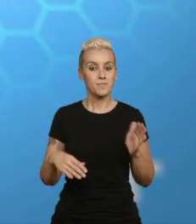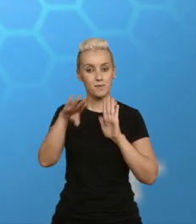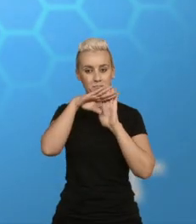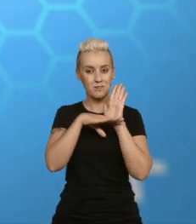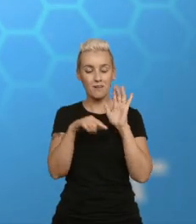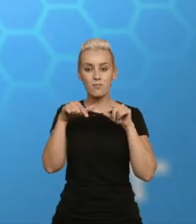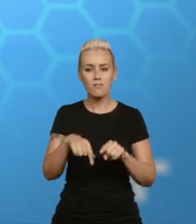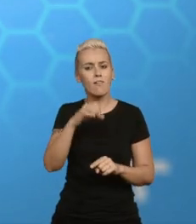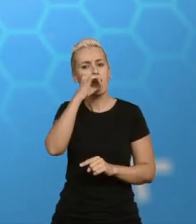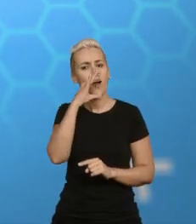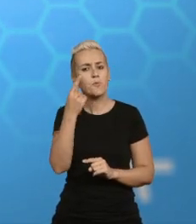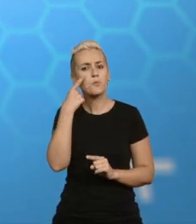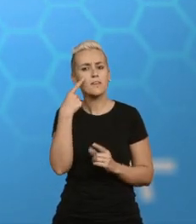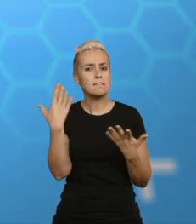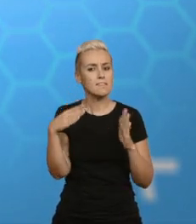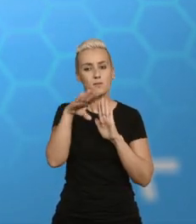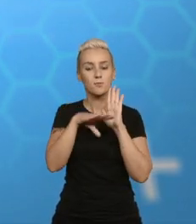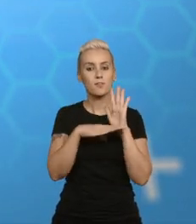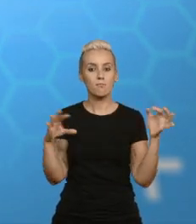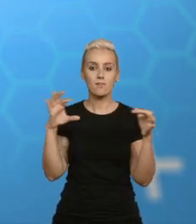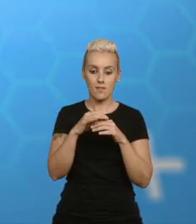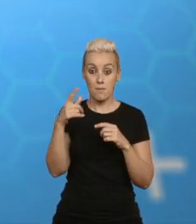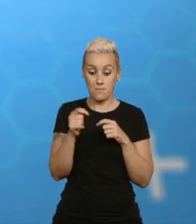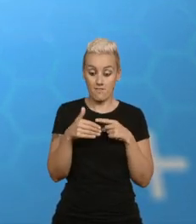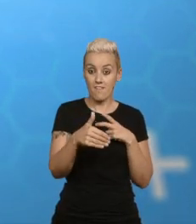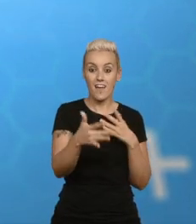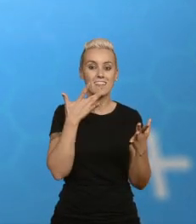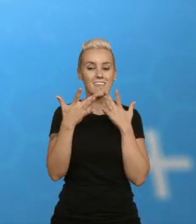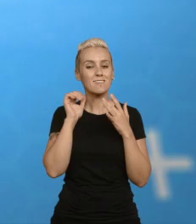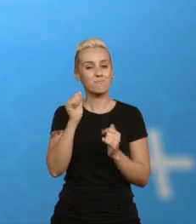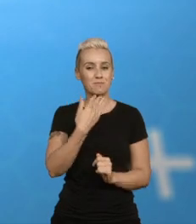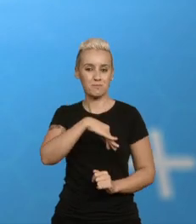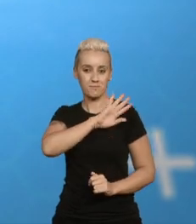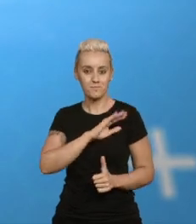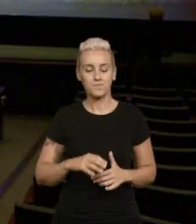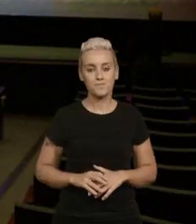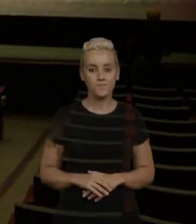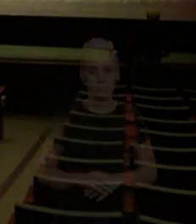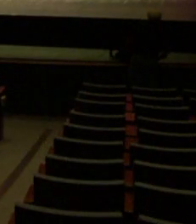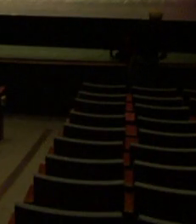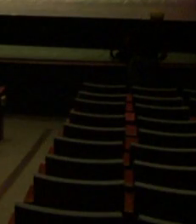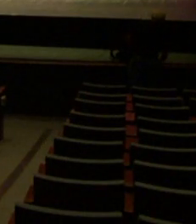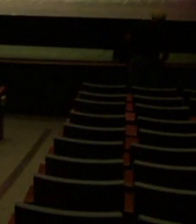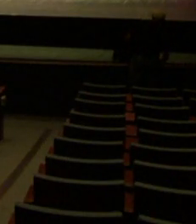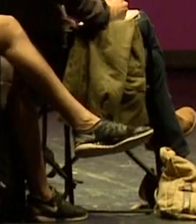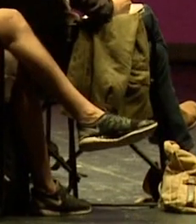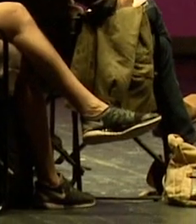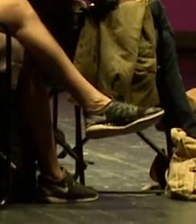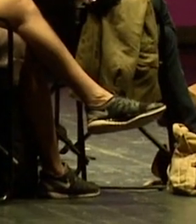Nesta edição, ficamos a conhecer a programação para os próximos meses do Teatro Académico de Gil Vicente.